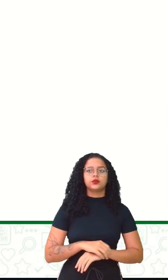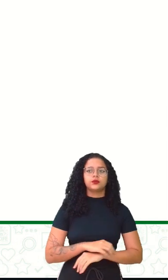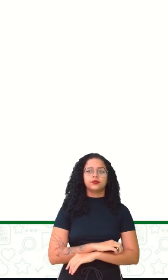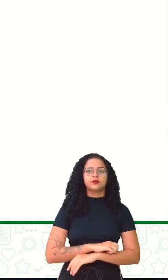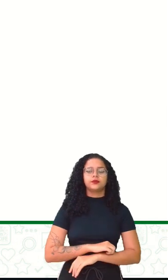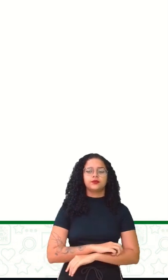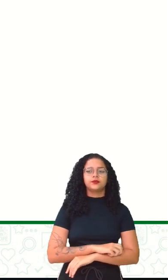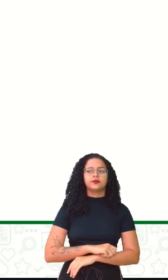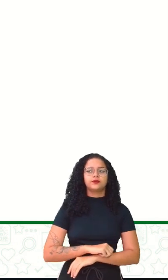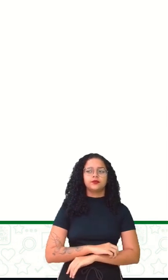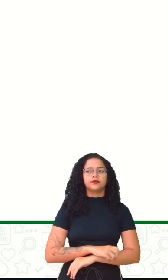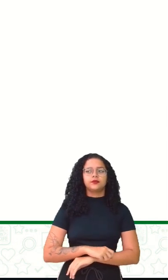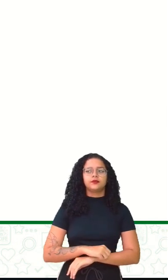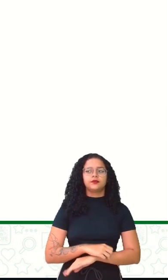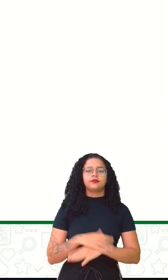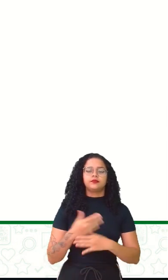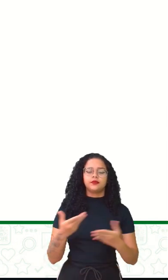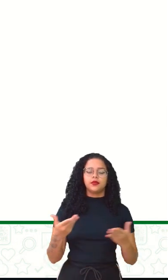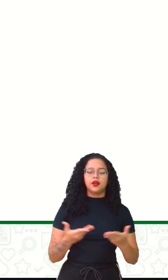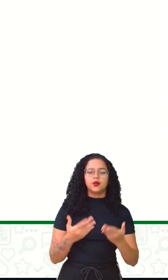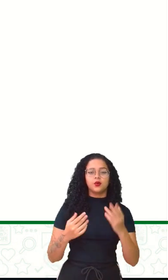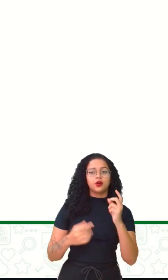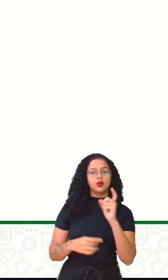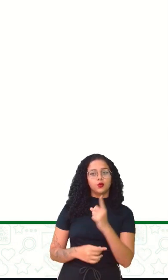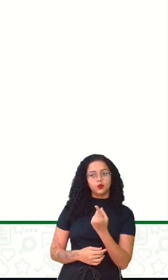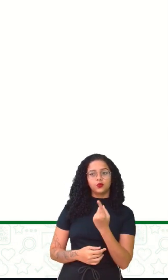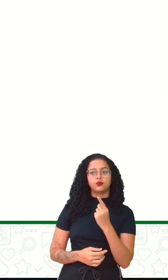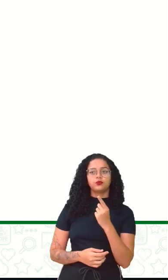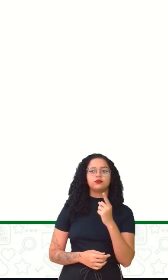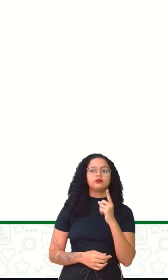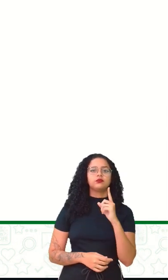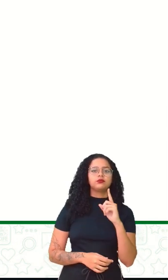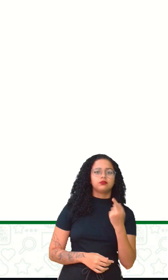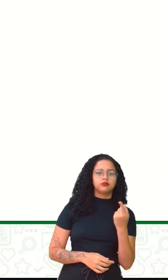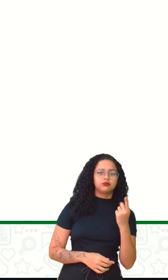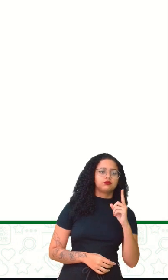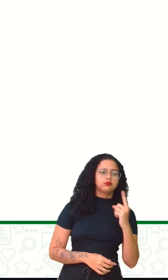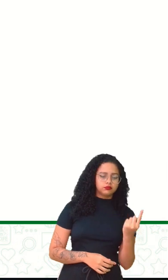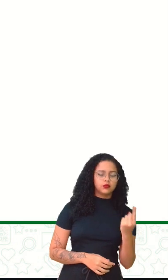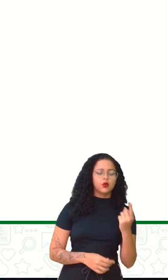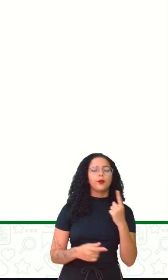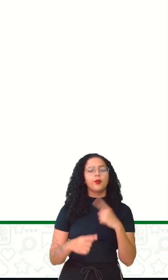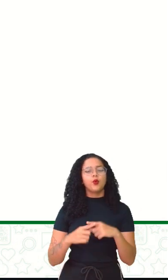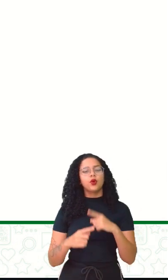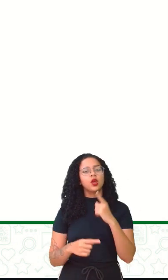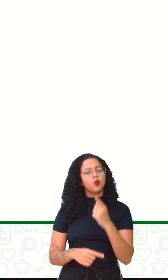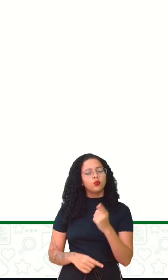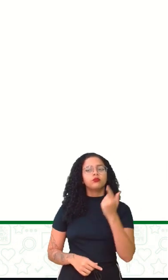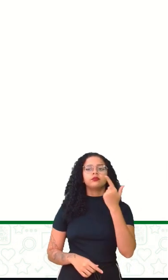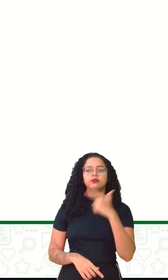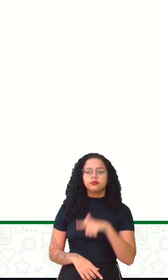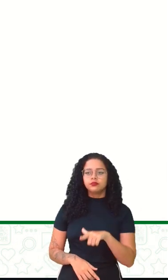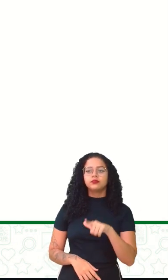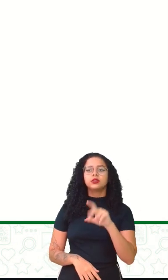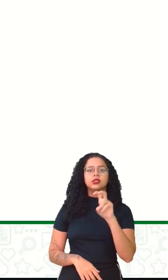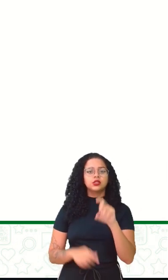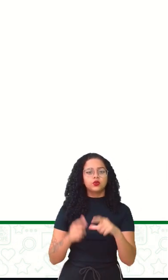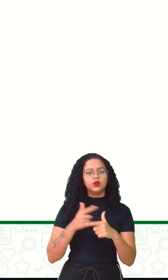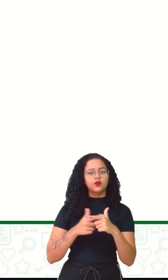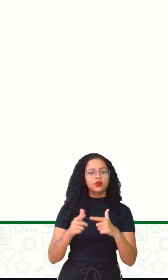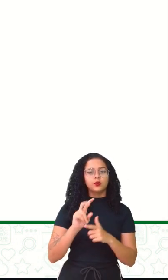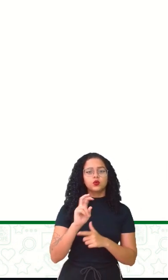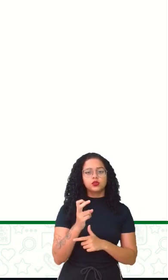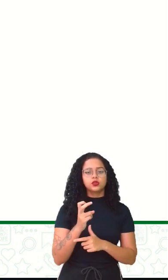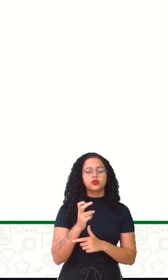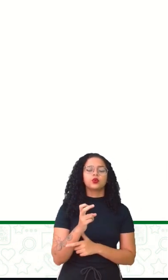5. E aí vai ficar 1, 1 e 1. Por quê? 1 vai repetir, o 5 dividido por